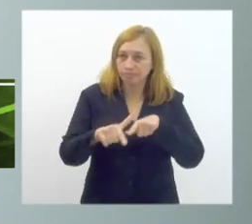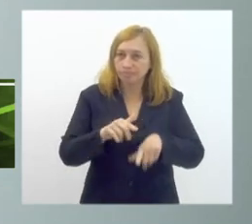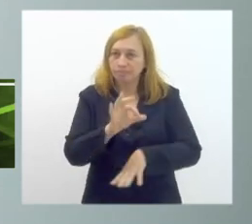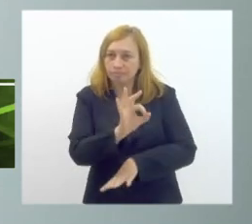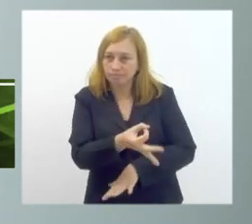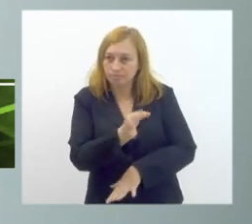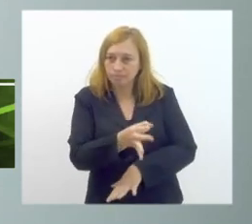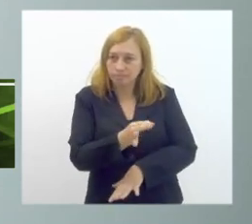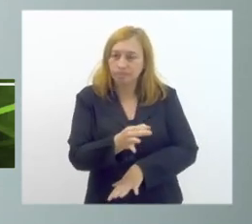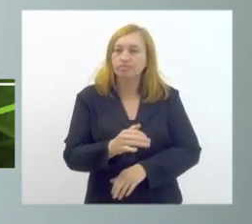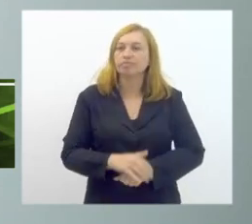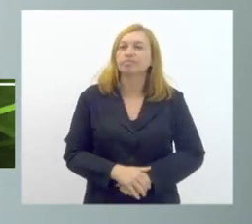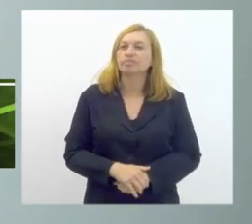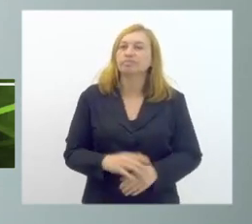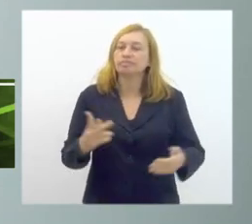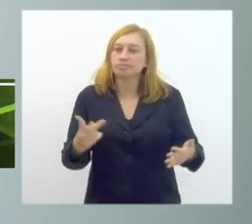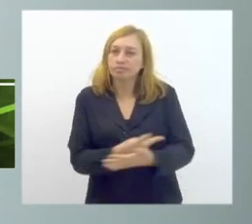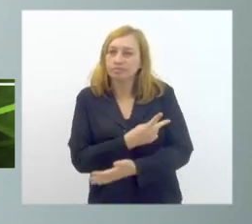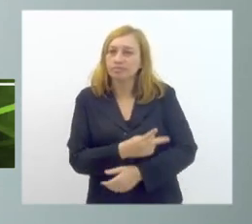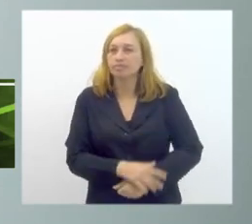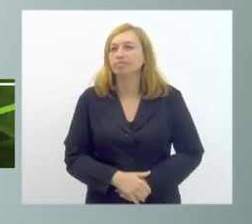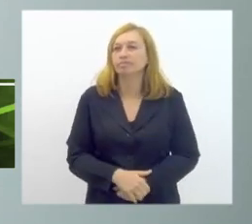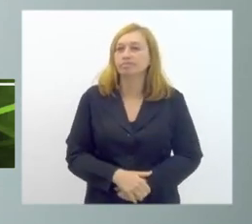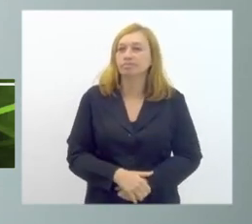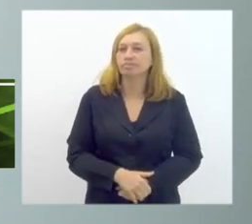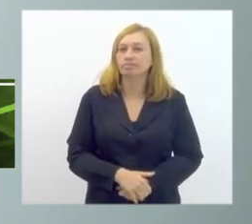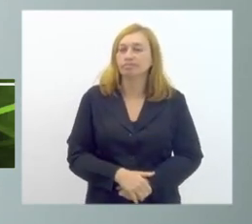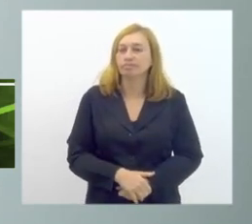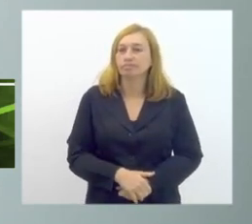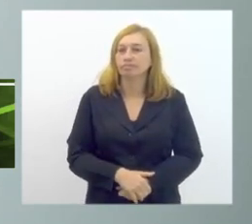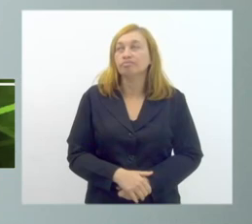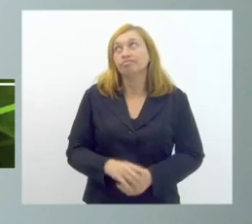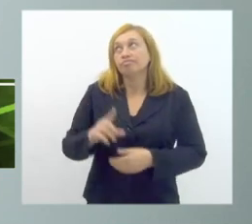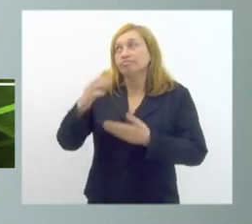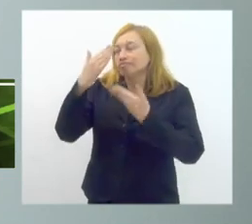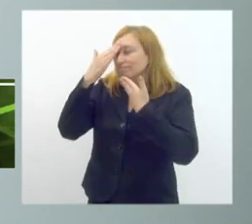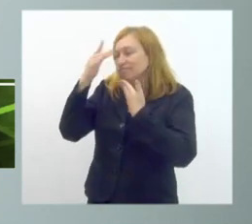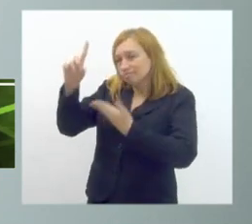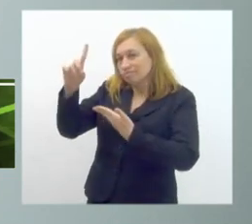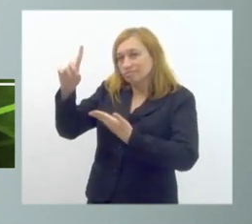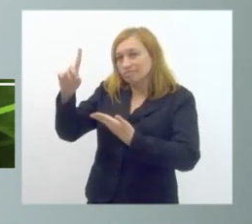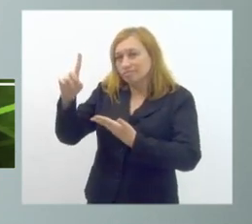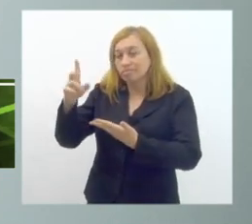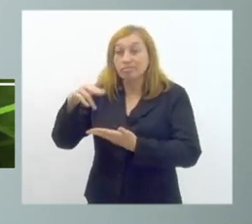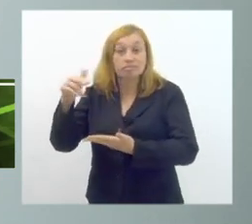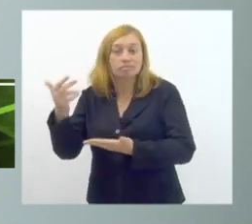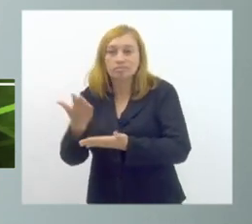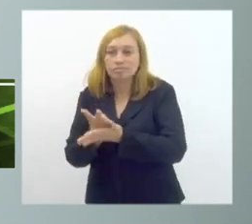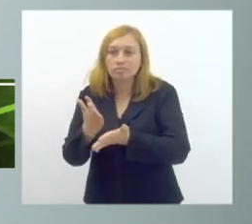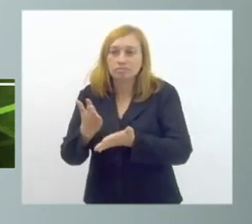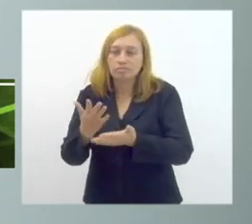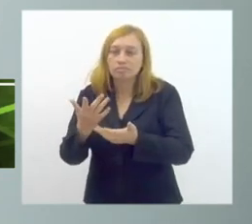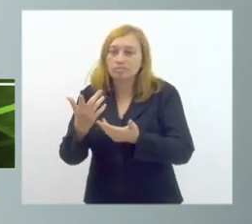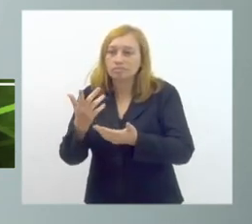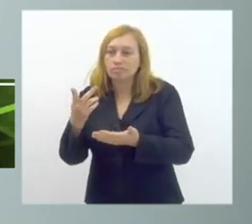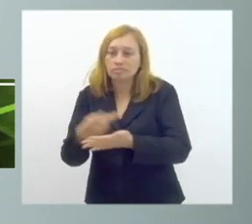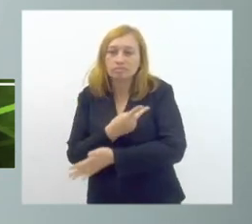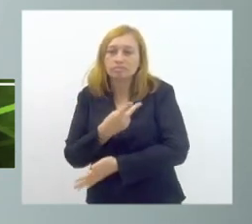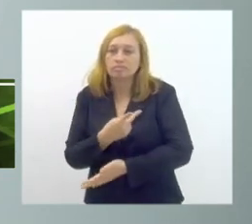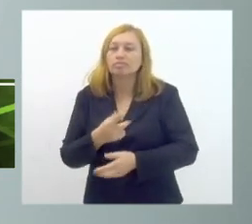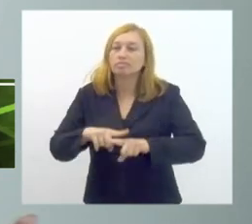esses consórcios funcionem, para que, se Deus quiser, que isso nunca aconteça, mas se acontecer alguma